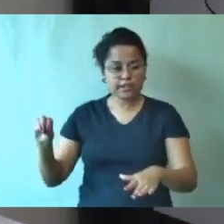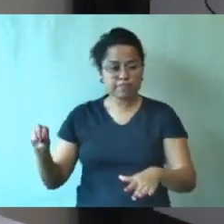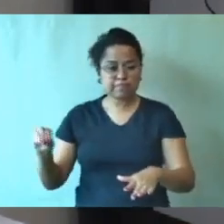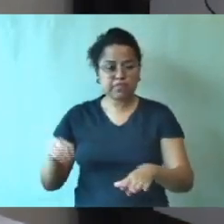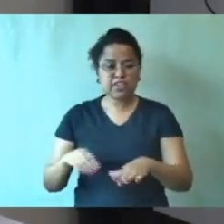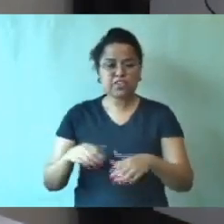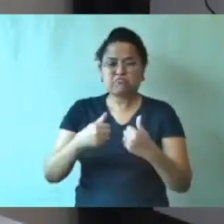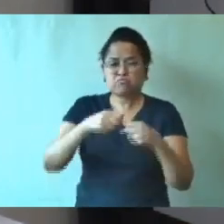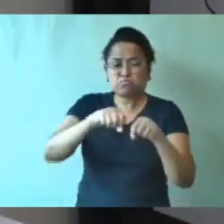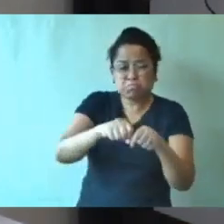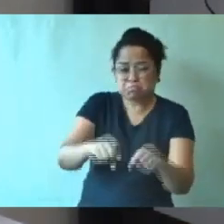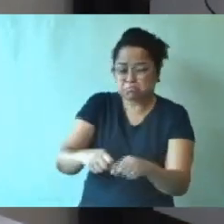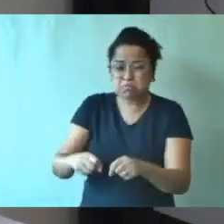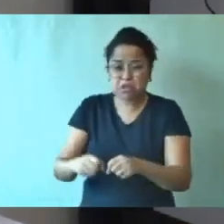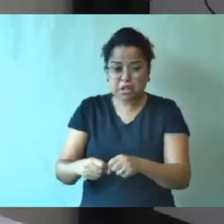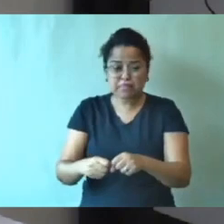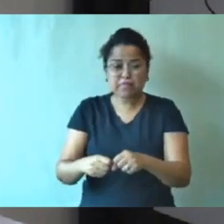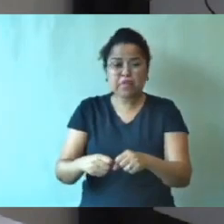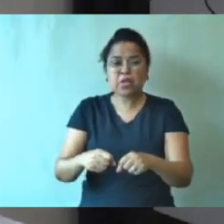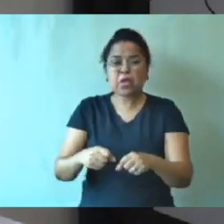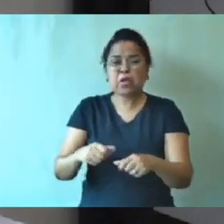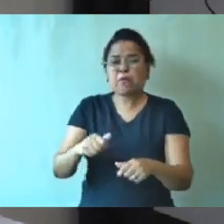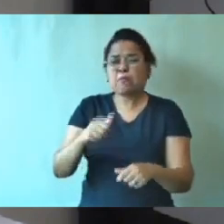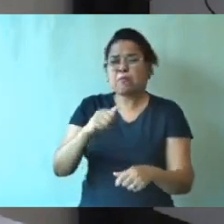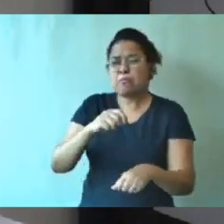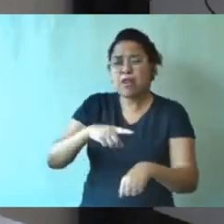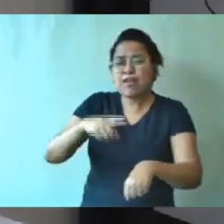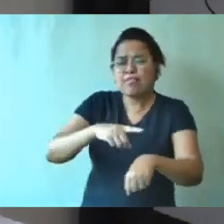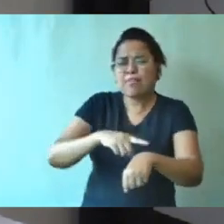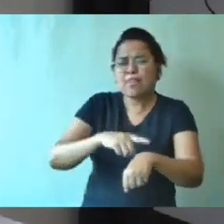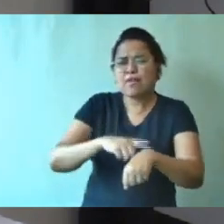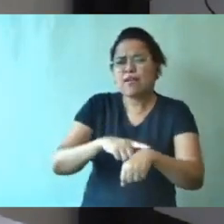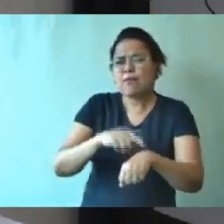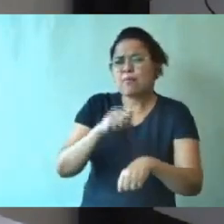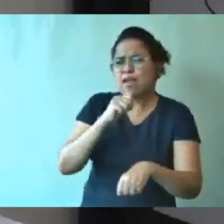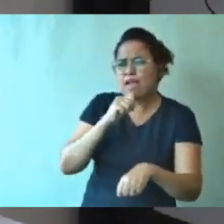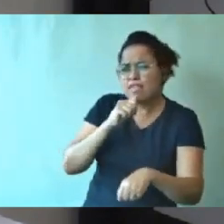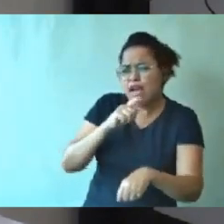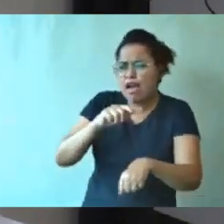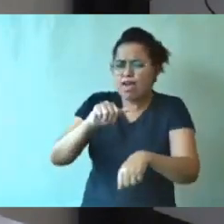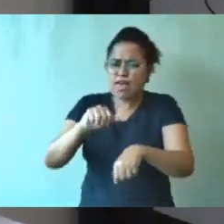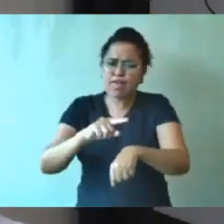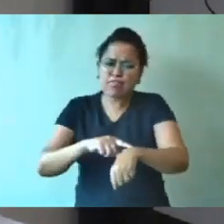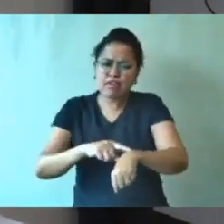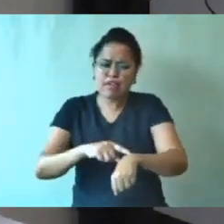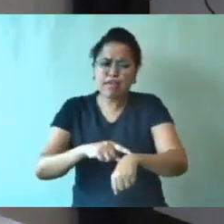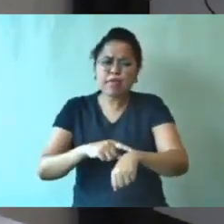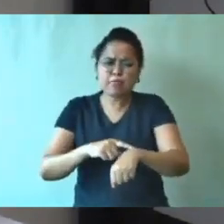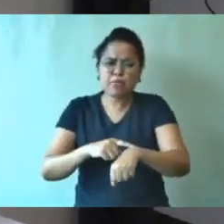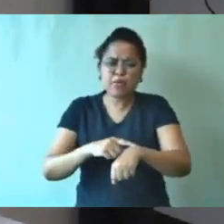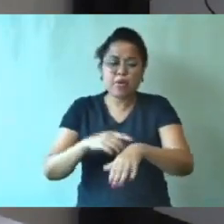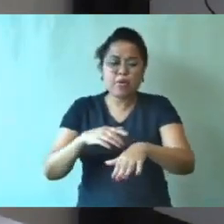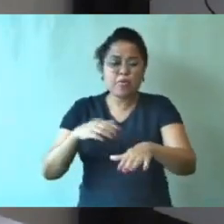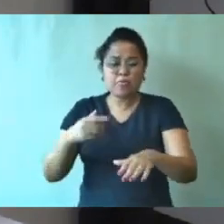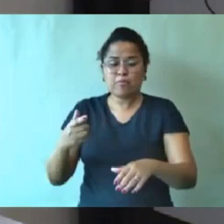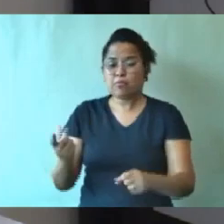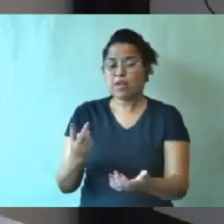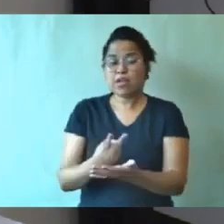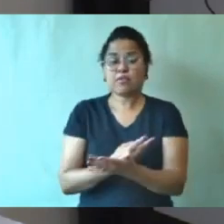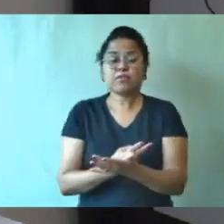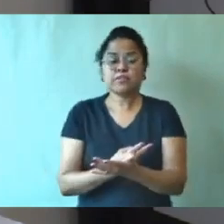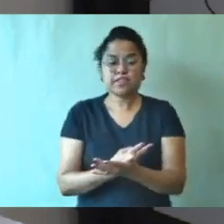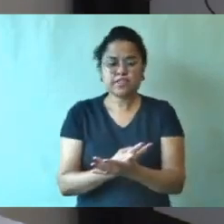de outras coisas acontecerem. Então, o nosso questionamento é justamente de entender por que que o contrato que